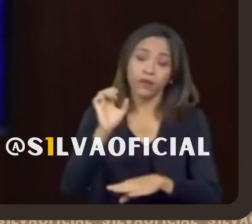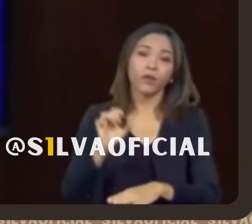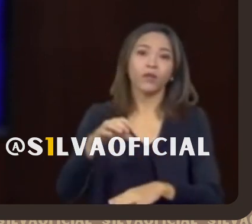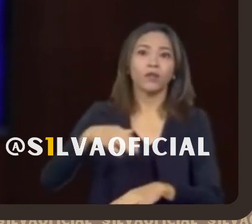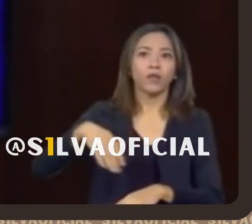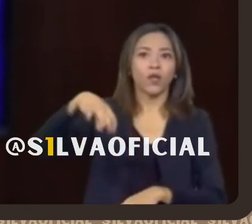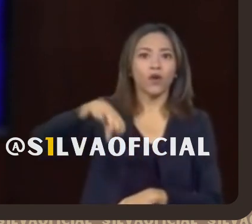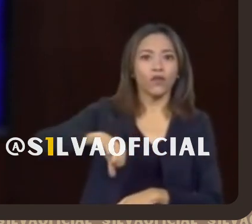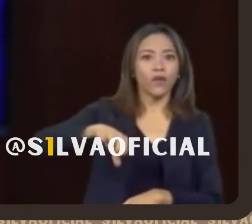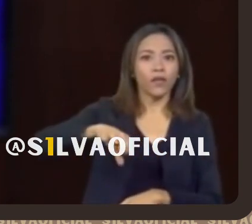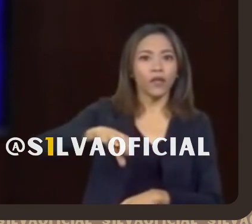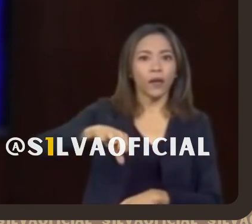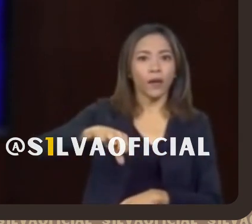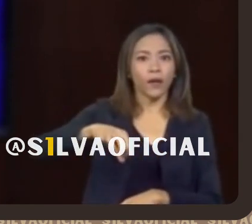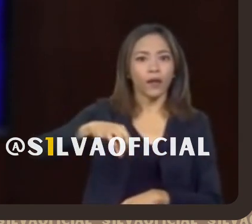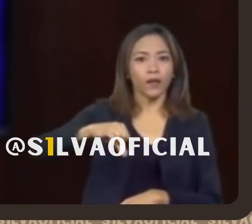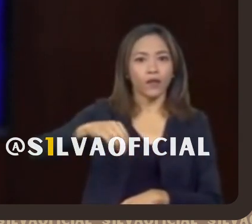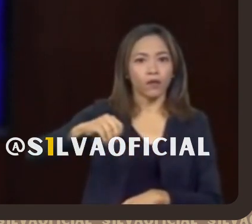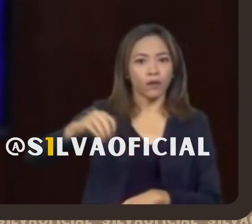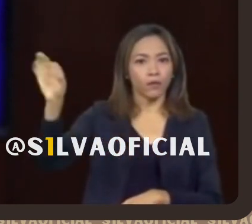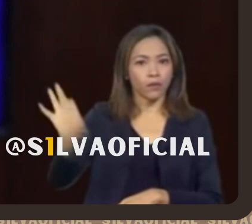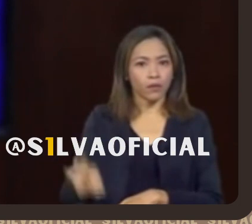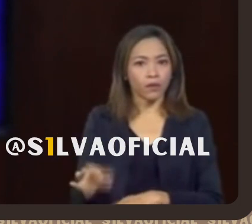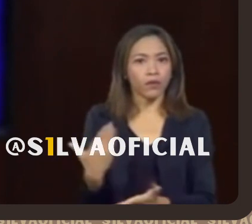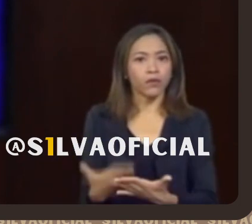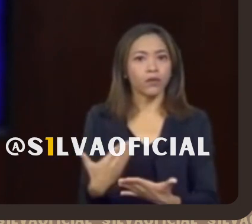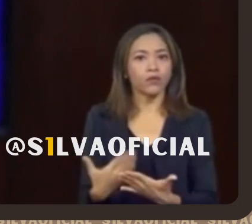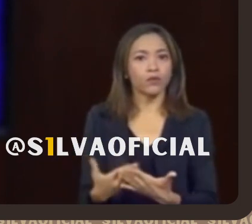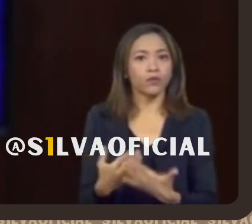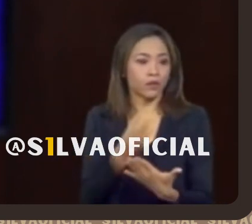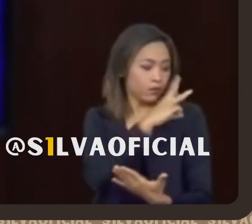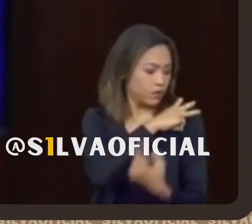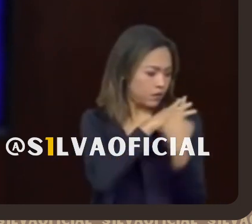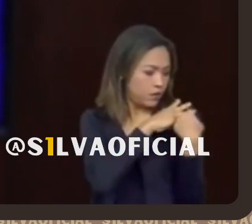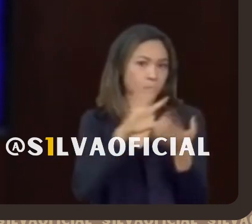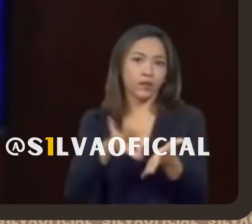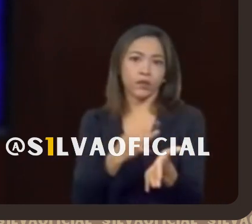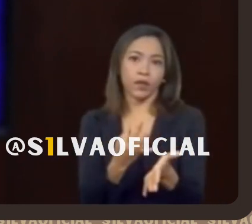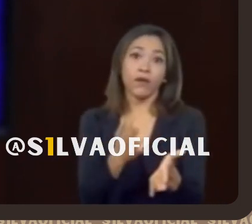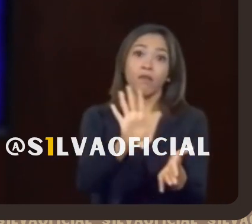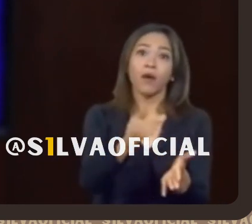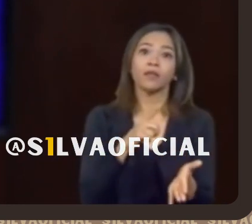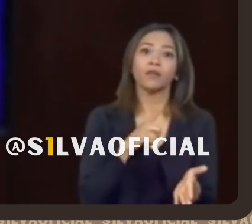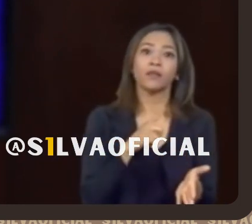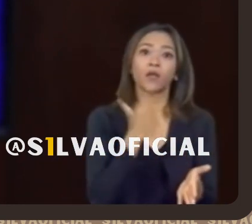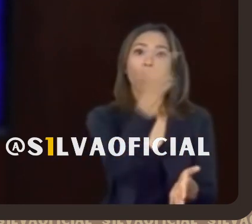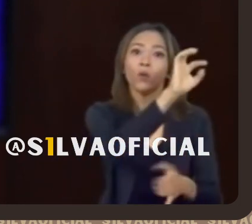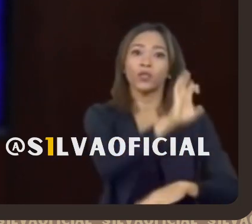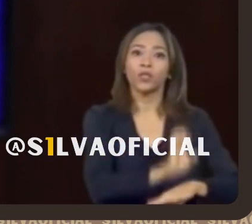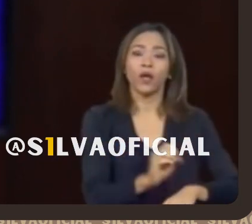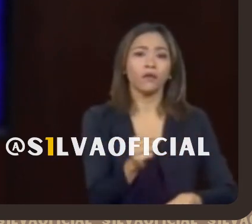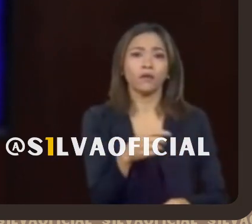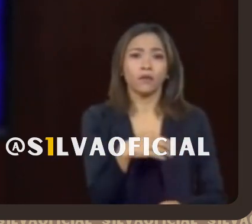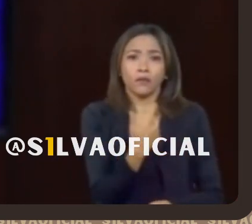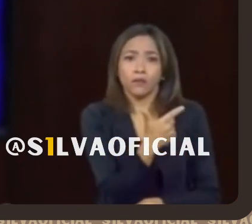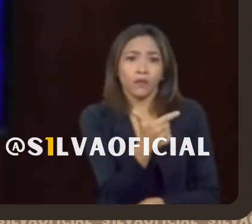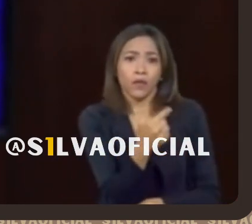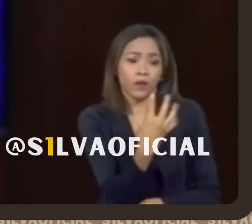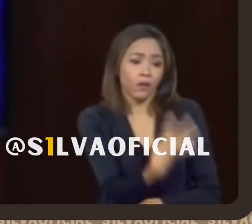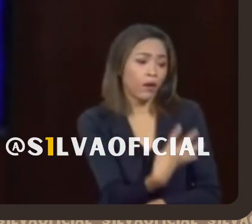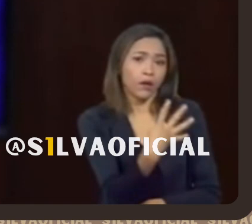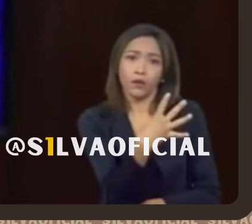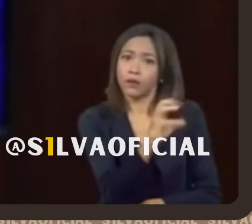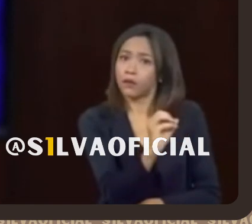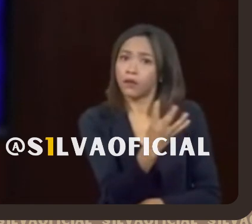inscreve que estão no terceiro ano do ensino médio se inscreve no ENEM mas tem estado não chega nem a 40%